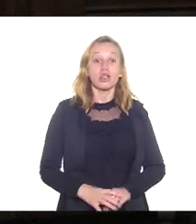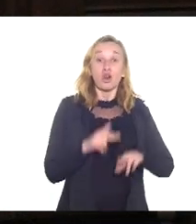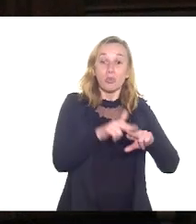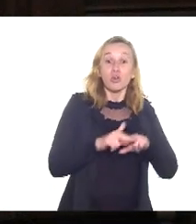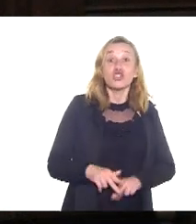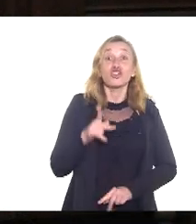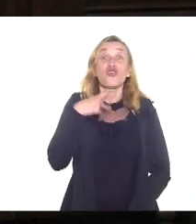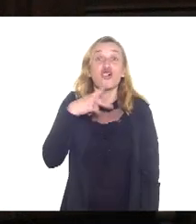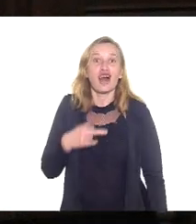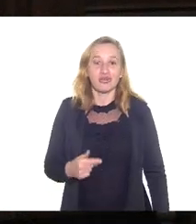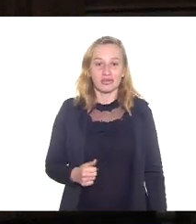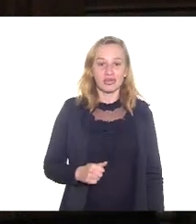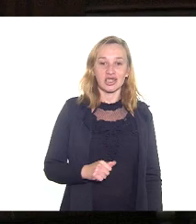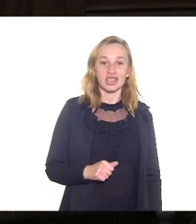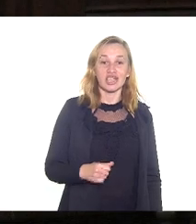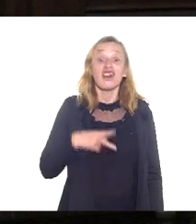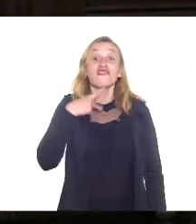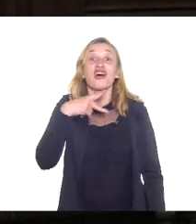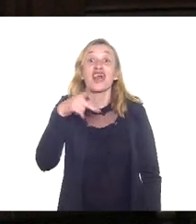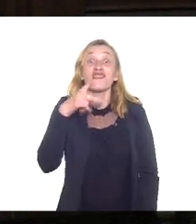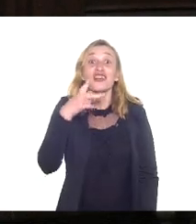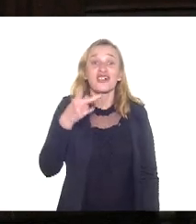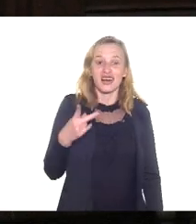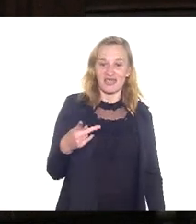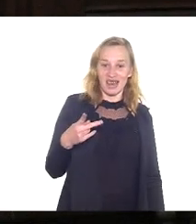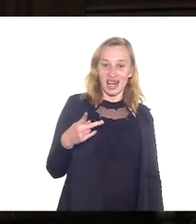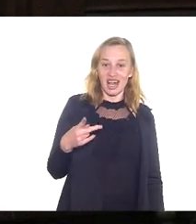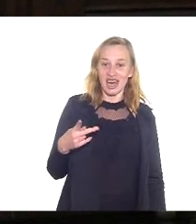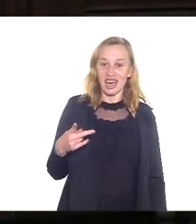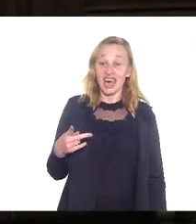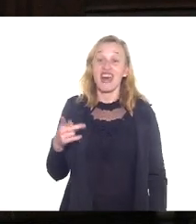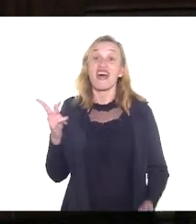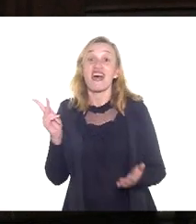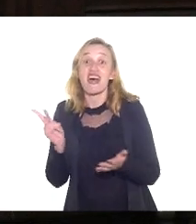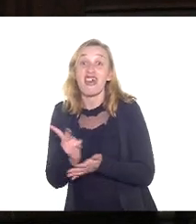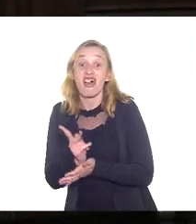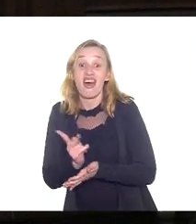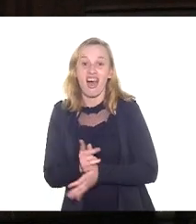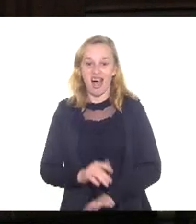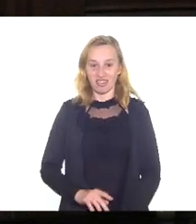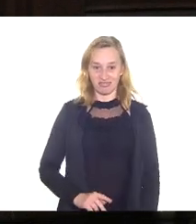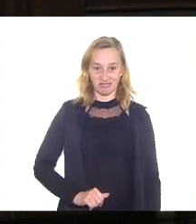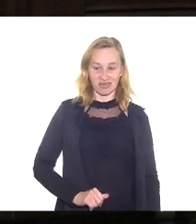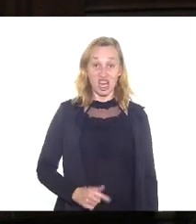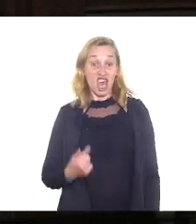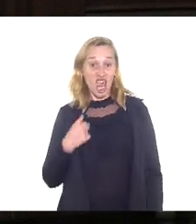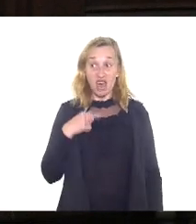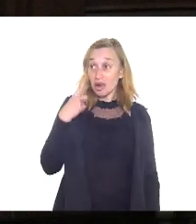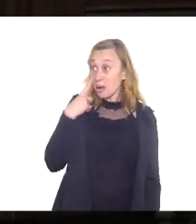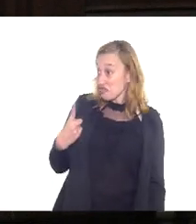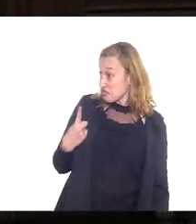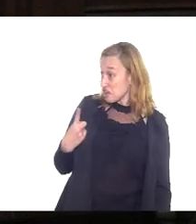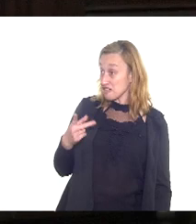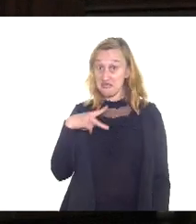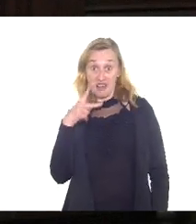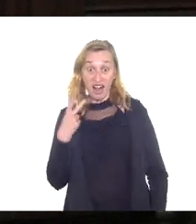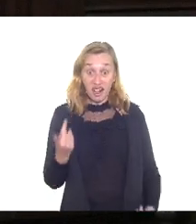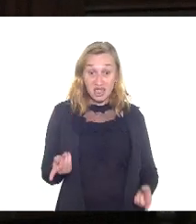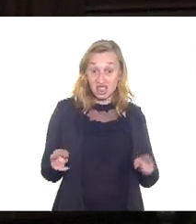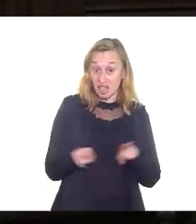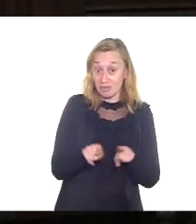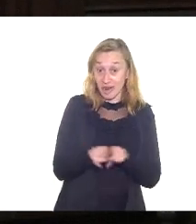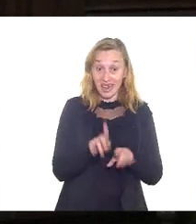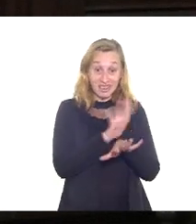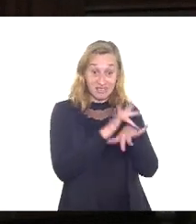isso que eu falo que muita falácia é hipocrisia. Aí eu também vi questionamentos nas